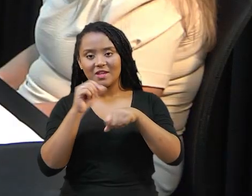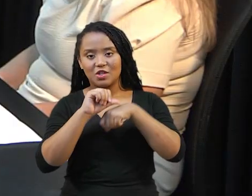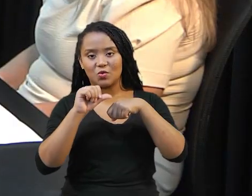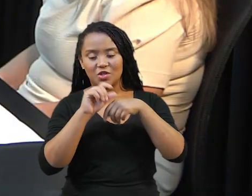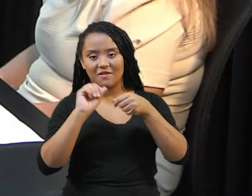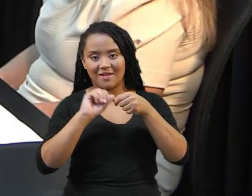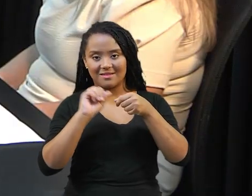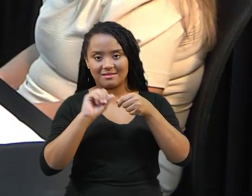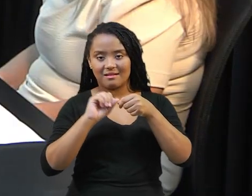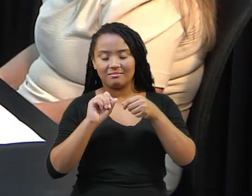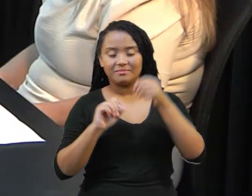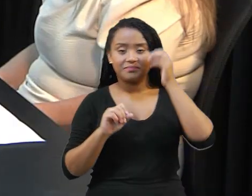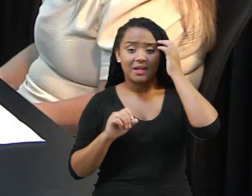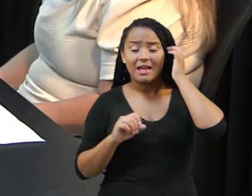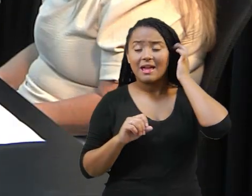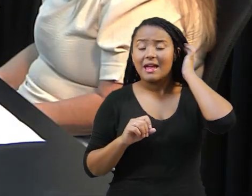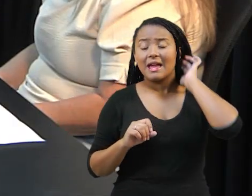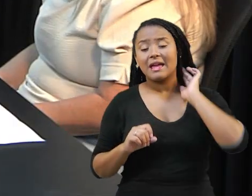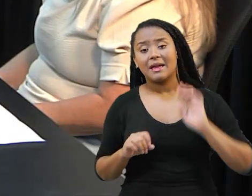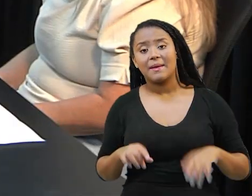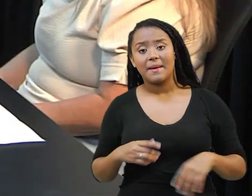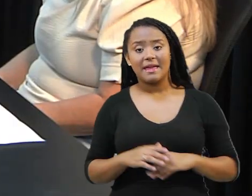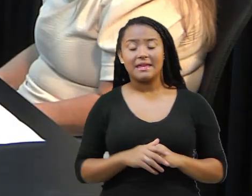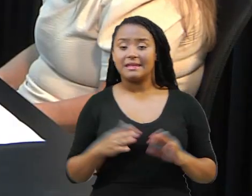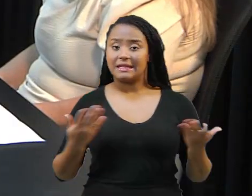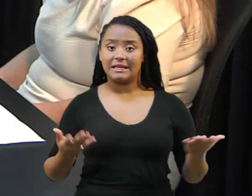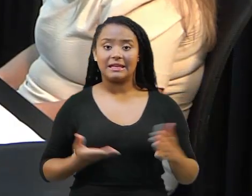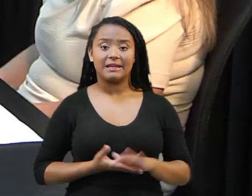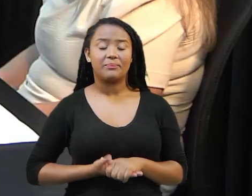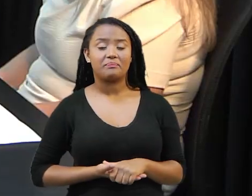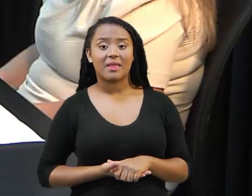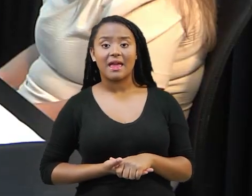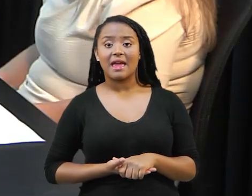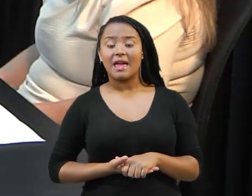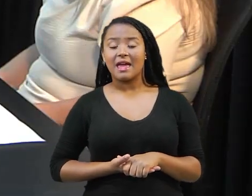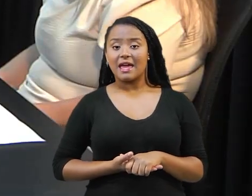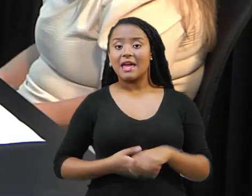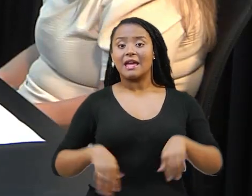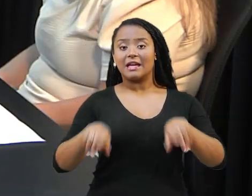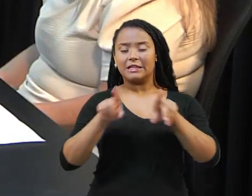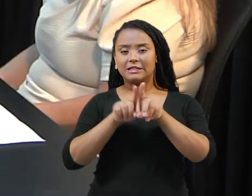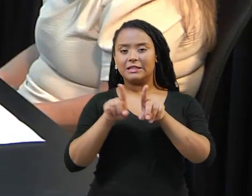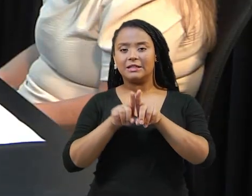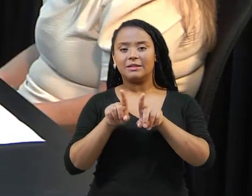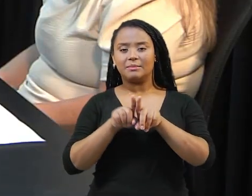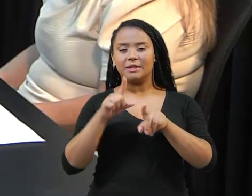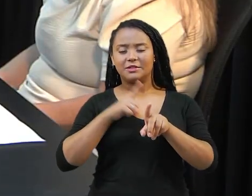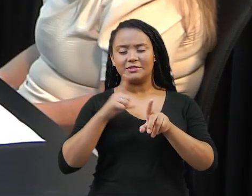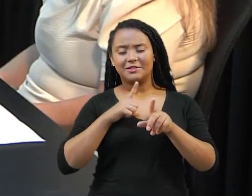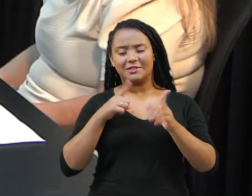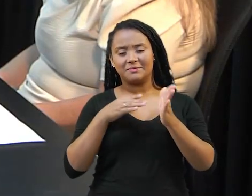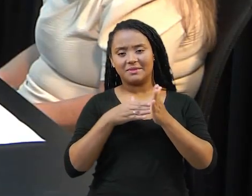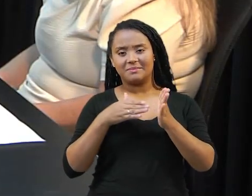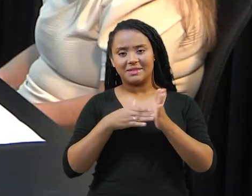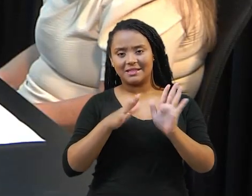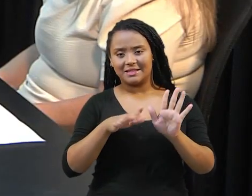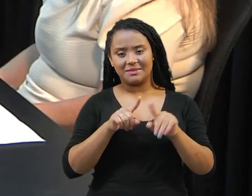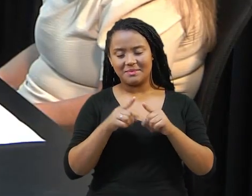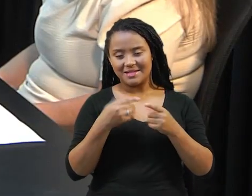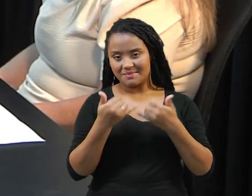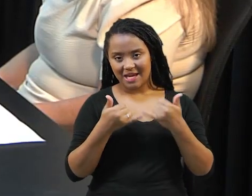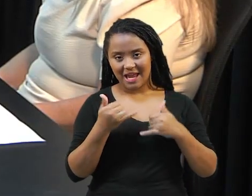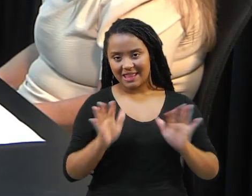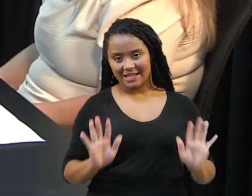sempre... Pessoal, mas era dividido ali. Aí ele também apanhava um pouco, apanhava não, é brincadeira, né? Mas a gente